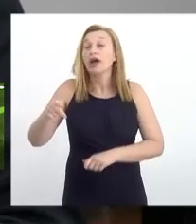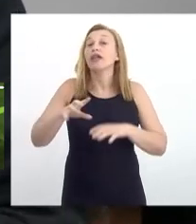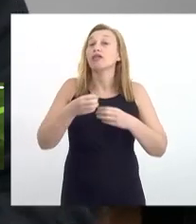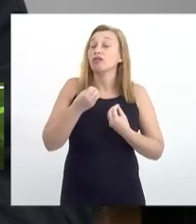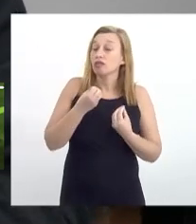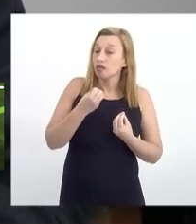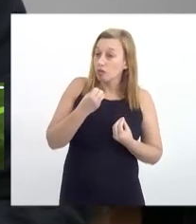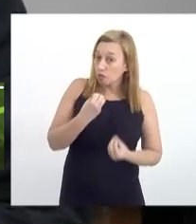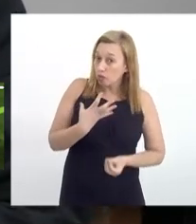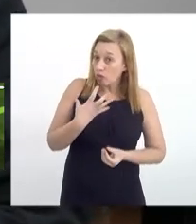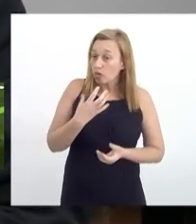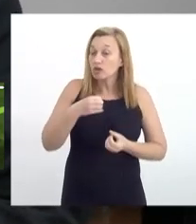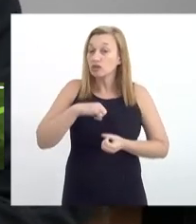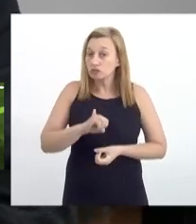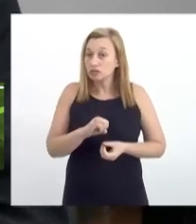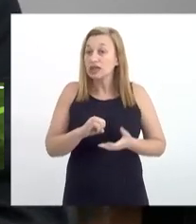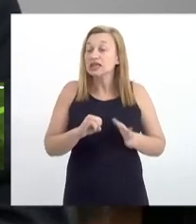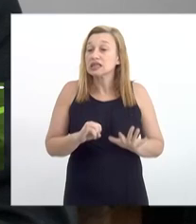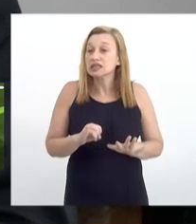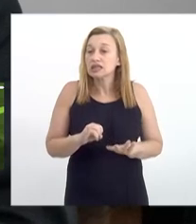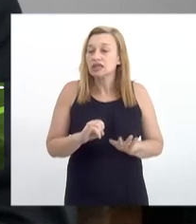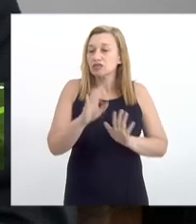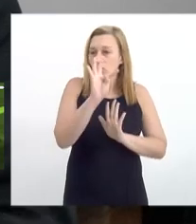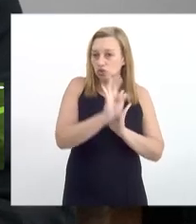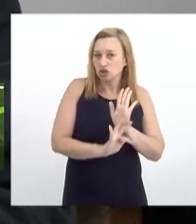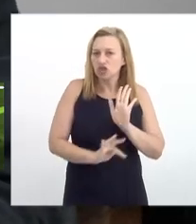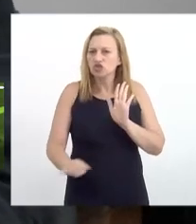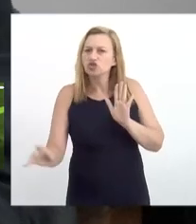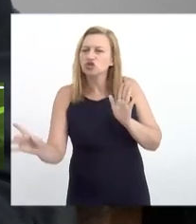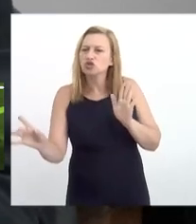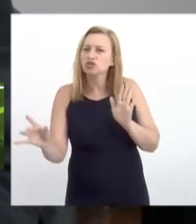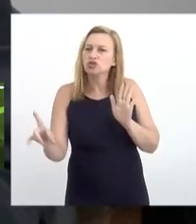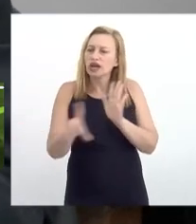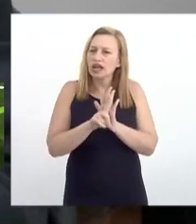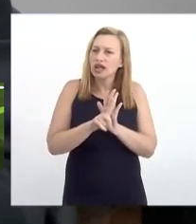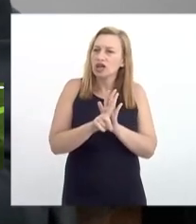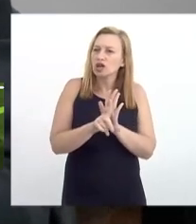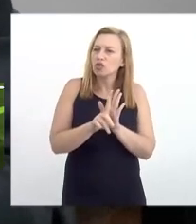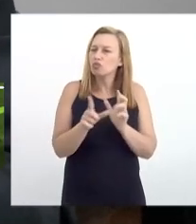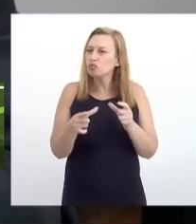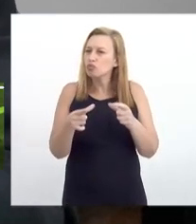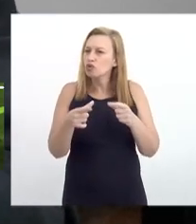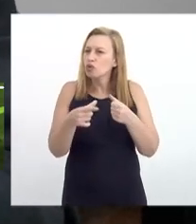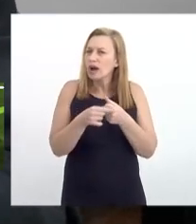bom se a gente conseguisse ter no texto da lei um artigo com uma certa